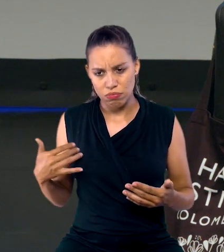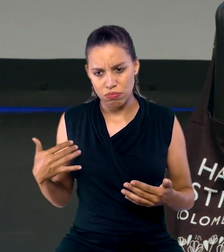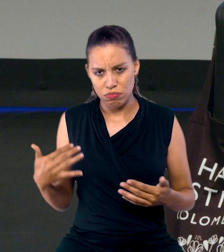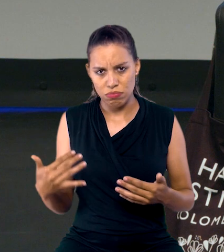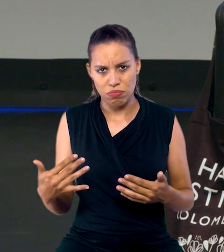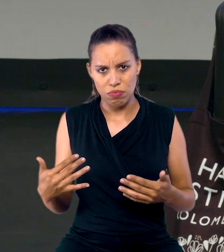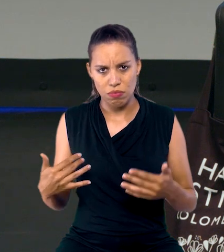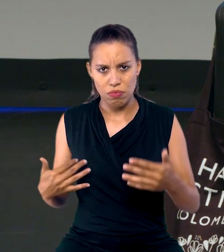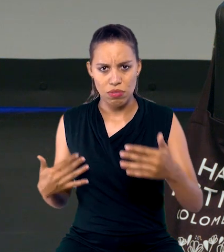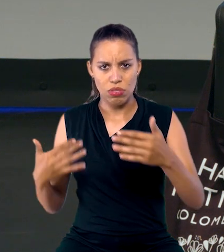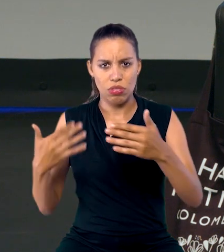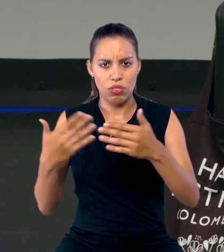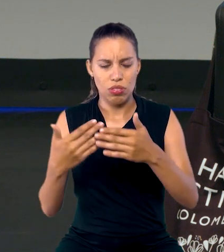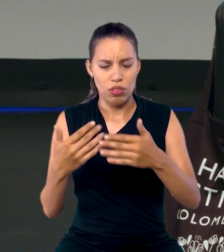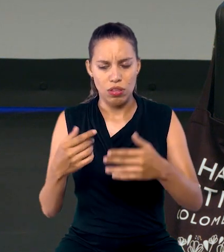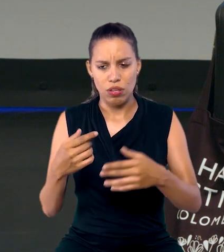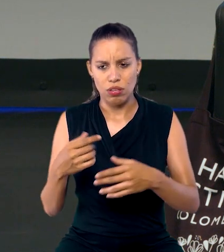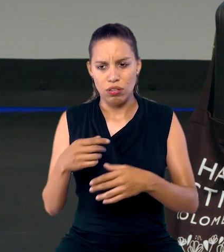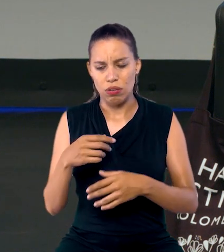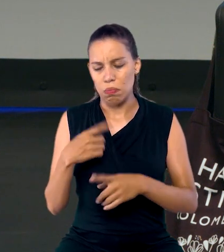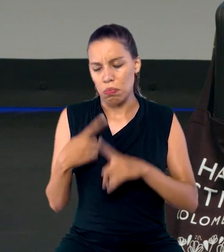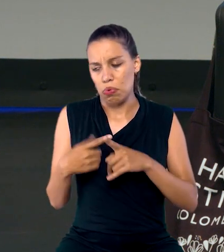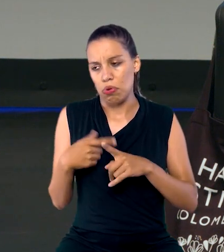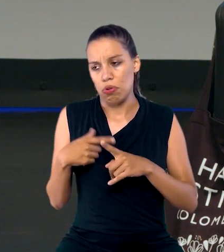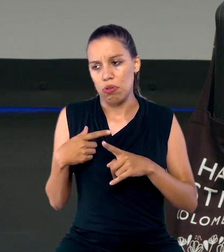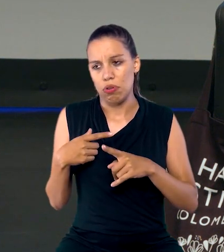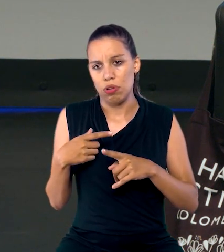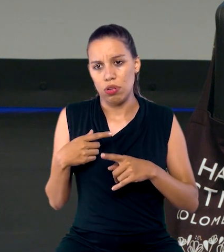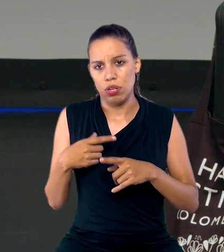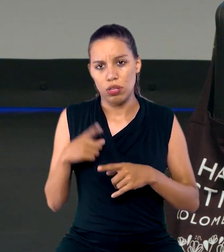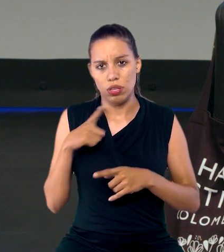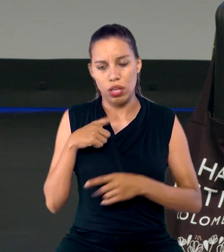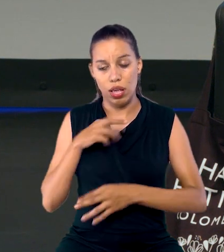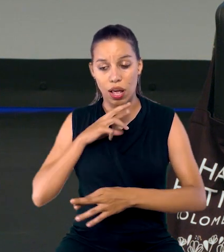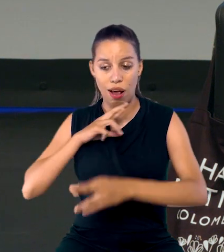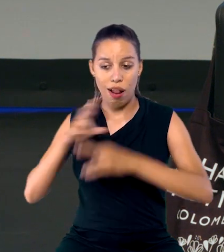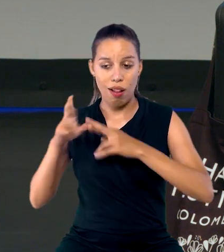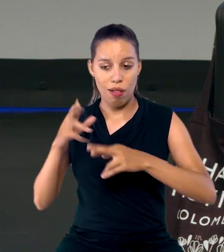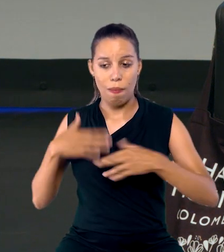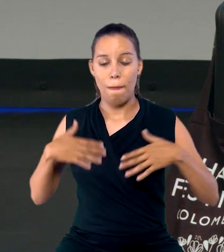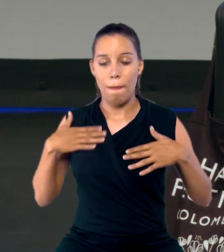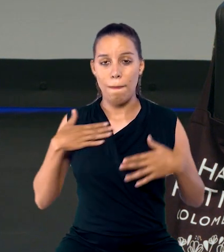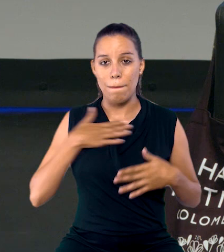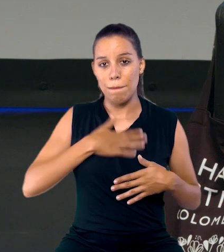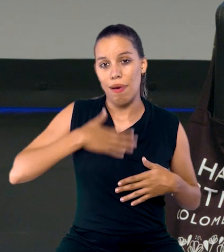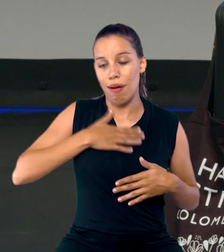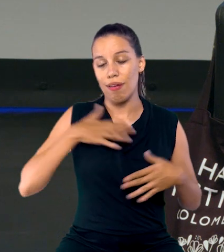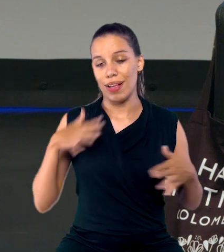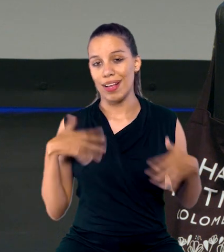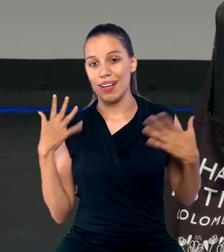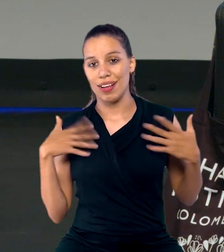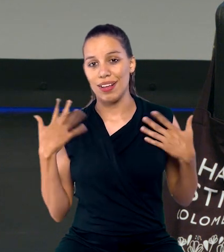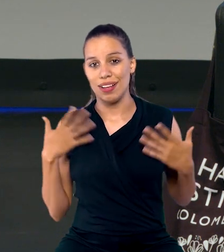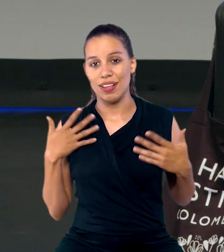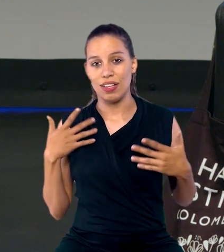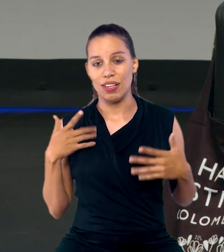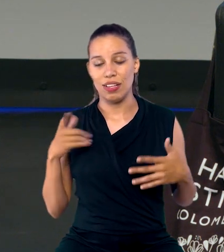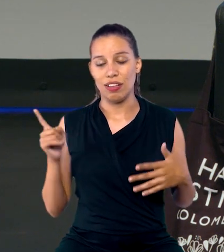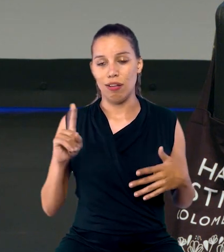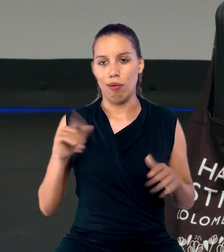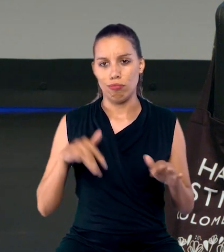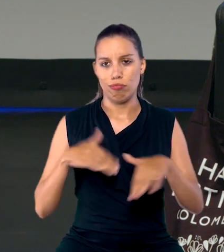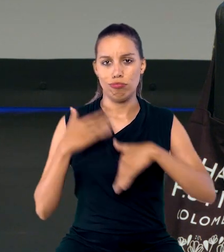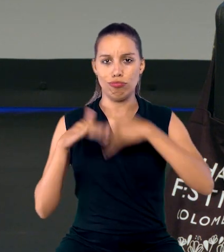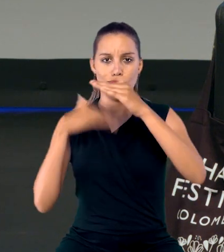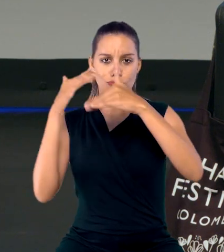Não tem porquê, entendem? Então, toda relação de prazer, de alegria, de envolvimento e não